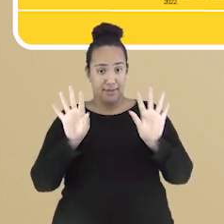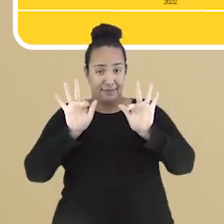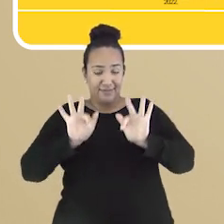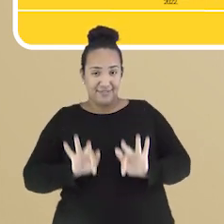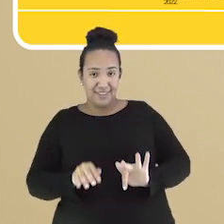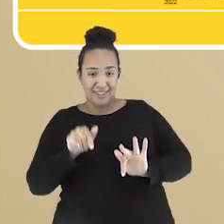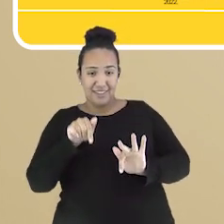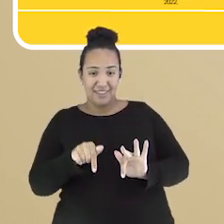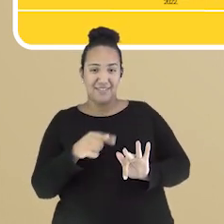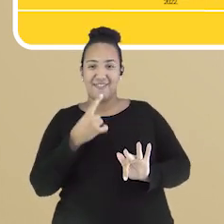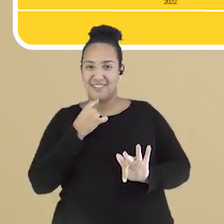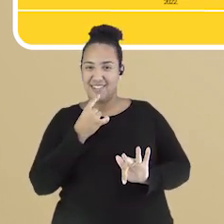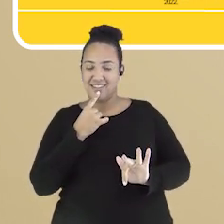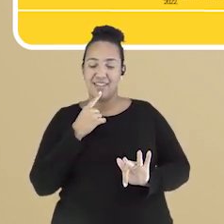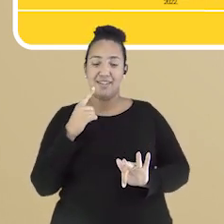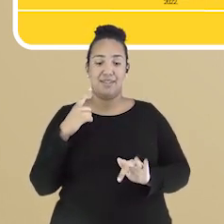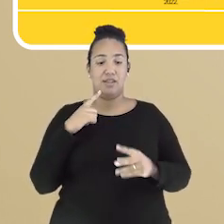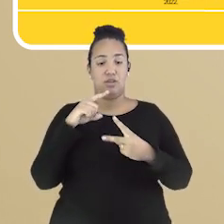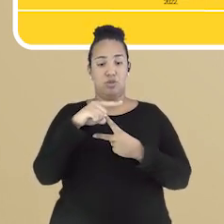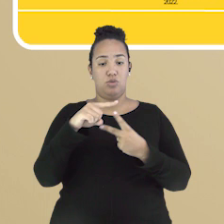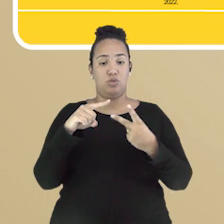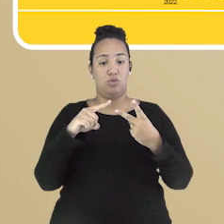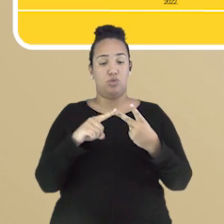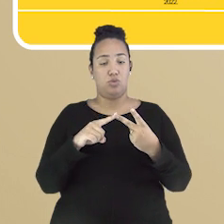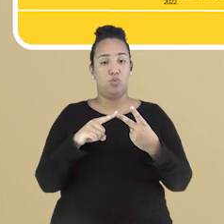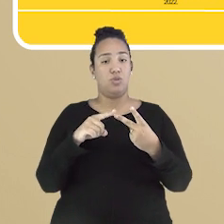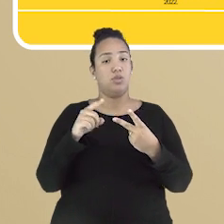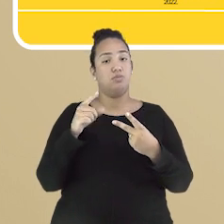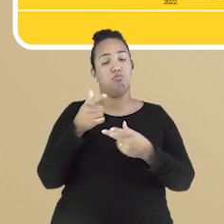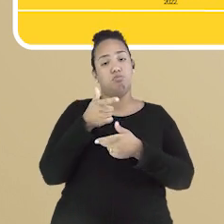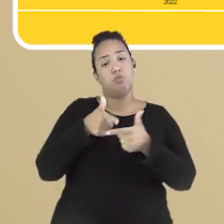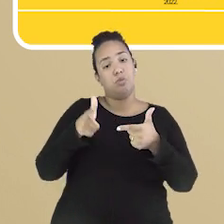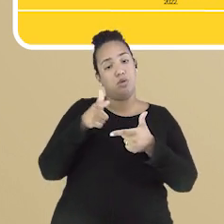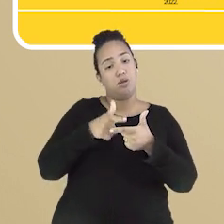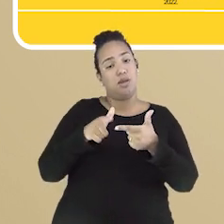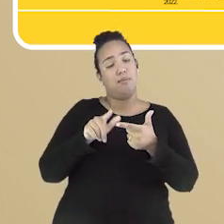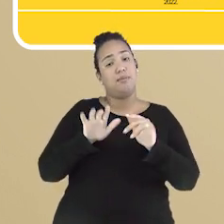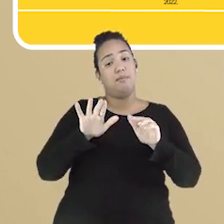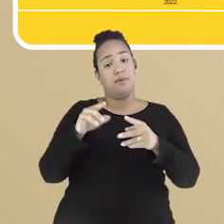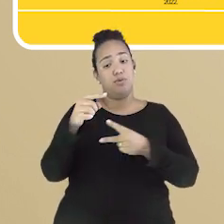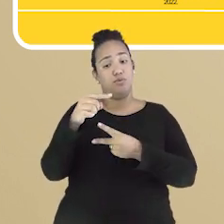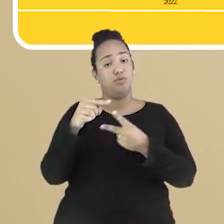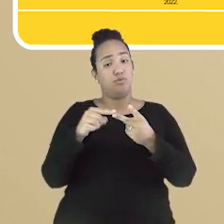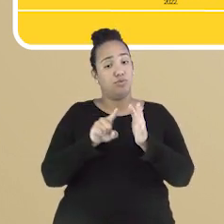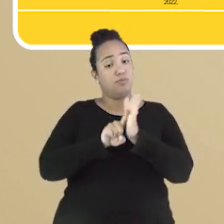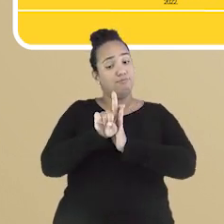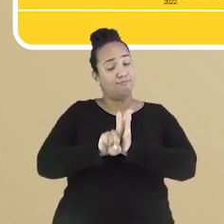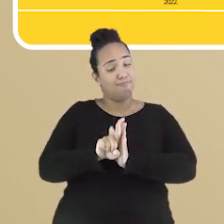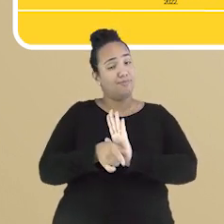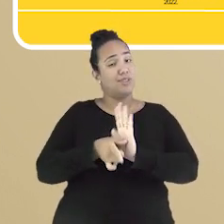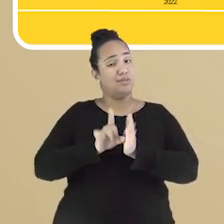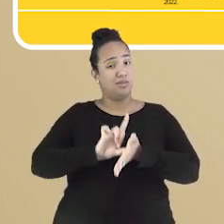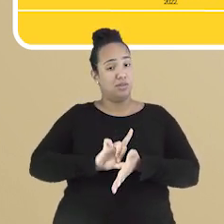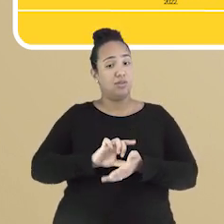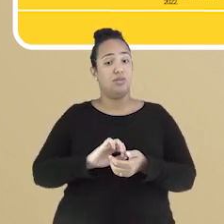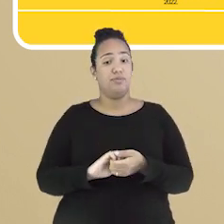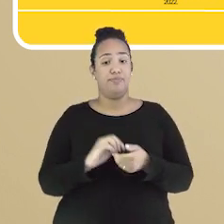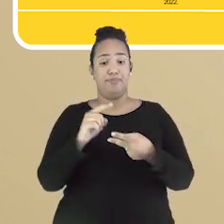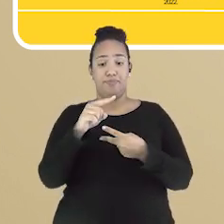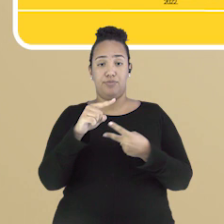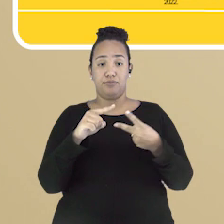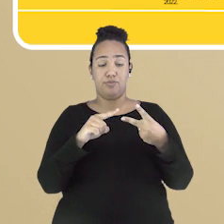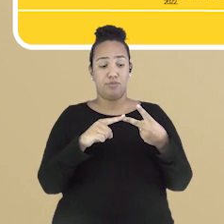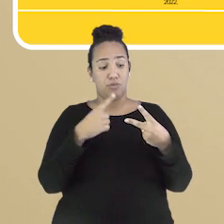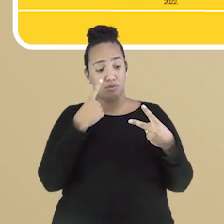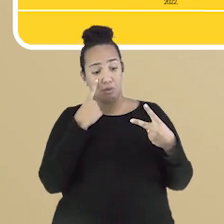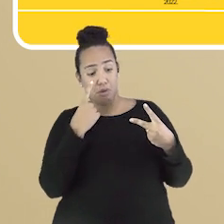autor traz à tona 2 casos que se relacionam com o tema, mas reforça que os mesmos ainda estão sendo investigados. 2 casos chamaram